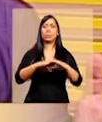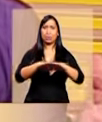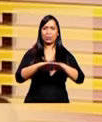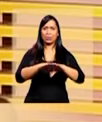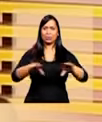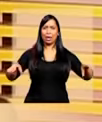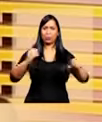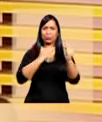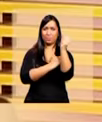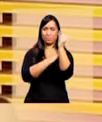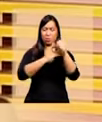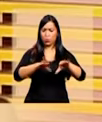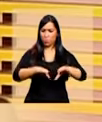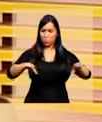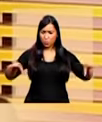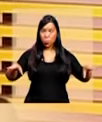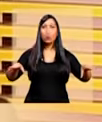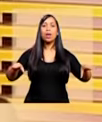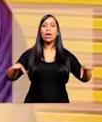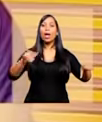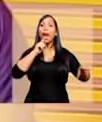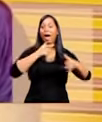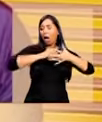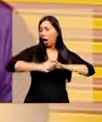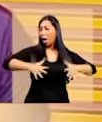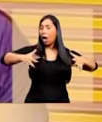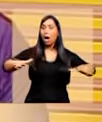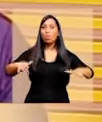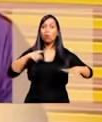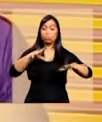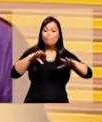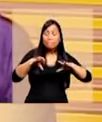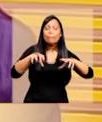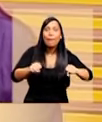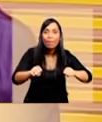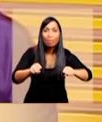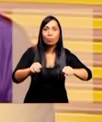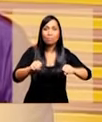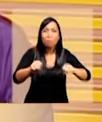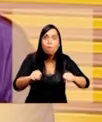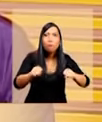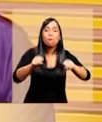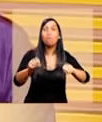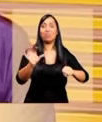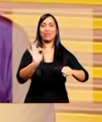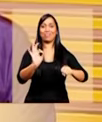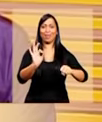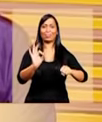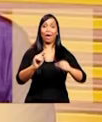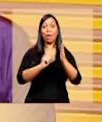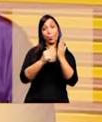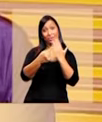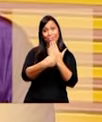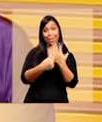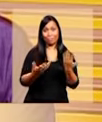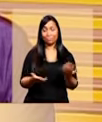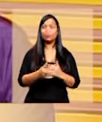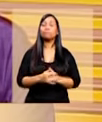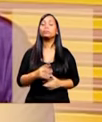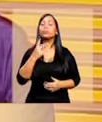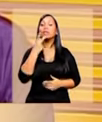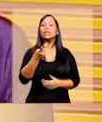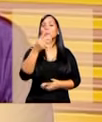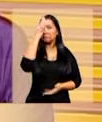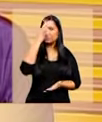maneira, você está no oceano. No oceano. Sim. Então, eu acho que essa busca é próprio da fé e não